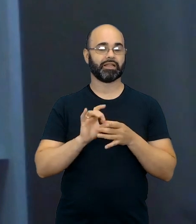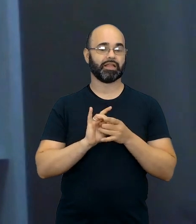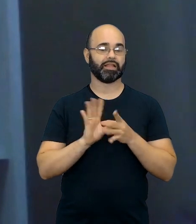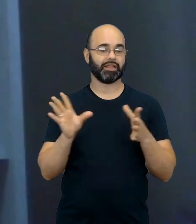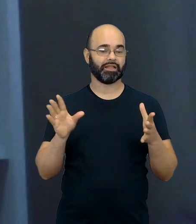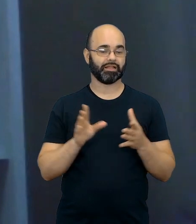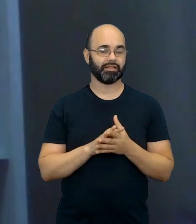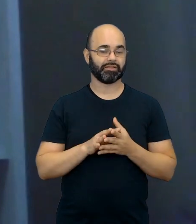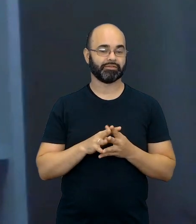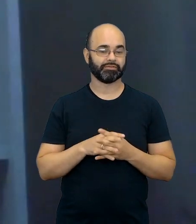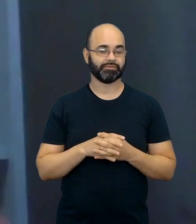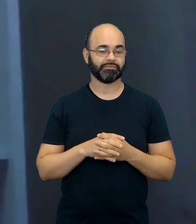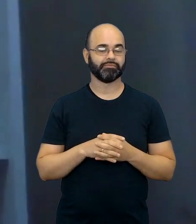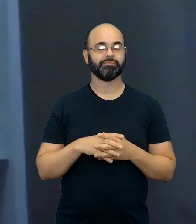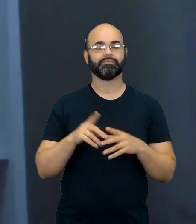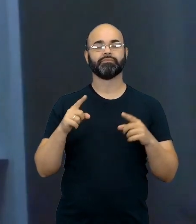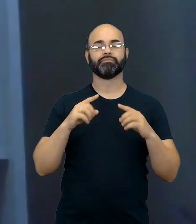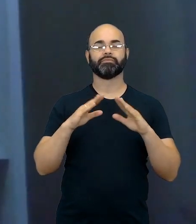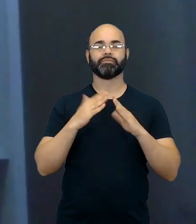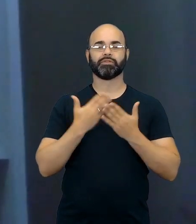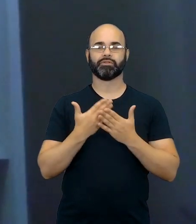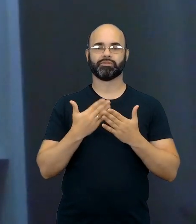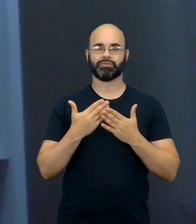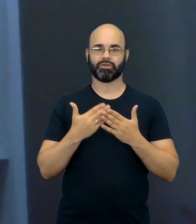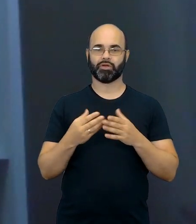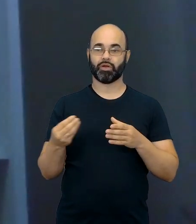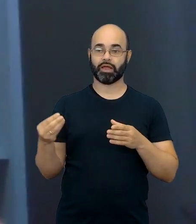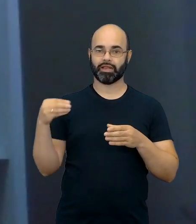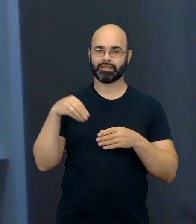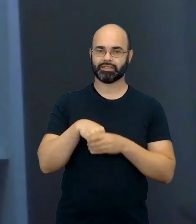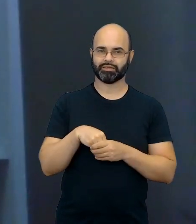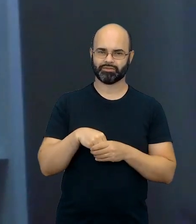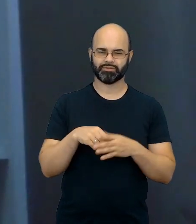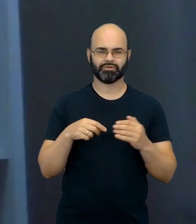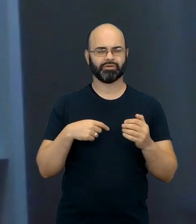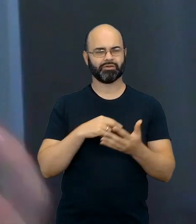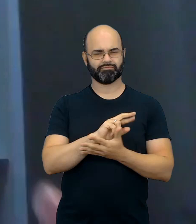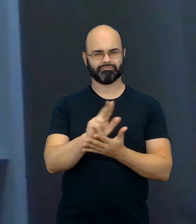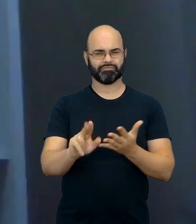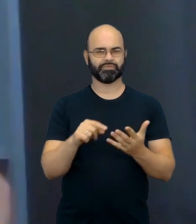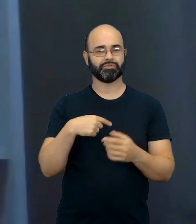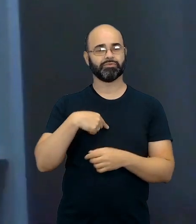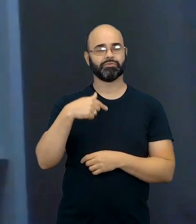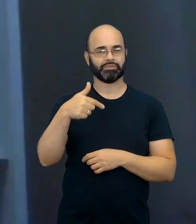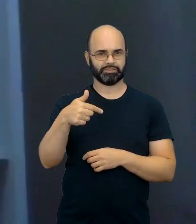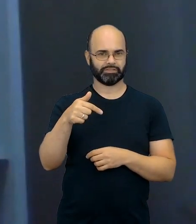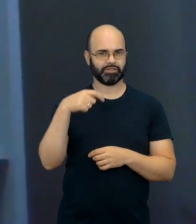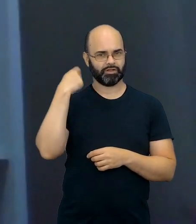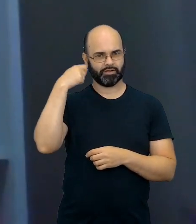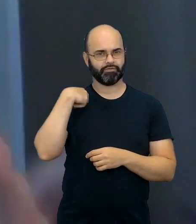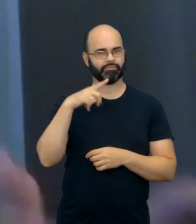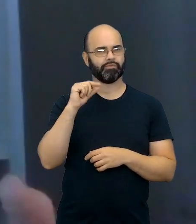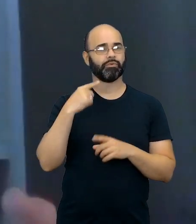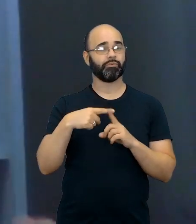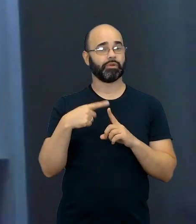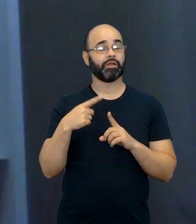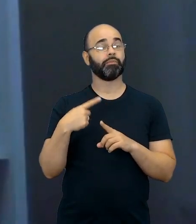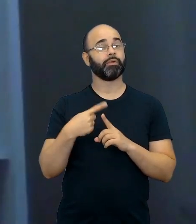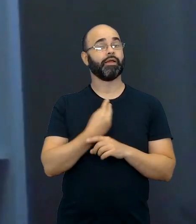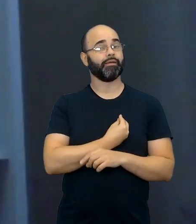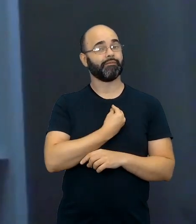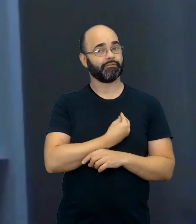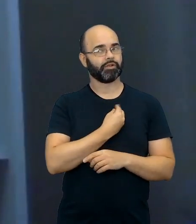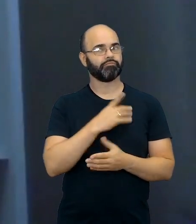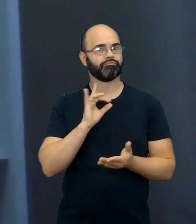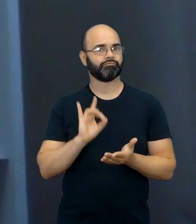Liberdade, Entre os Muros da Escola. Por que eu selecionei esses filmes? Porque eles eram extraídos da vida real e viraram